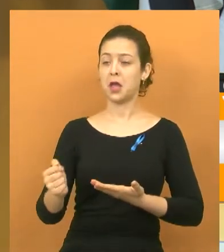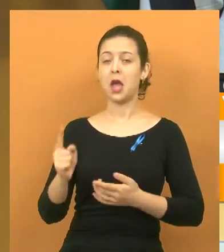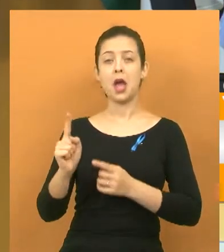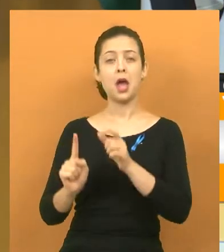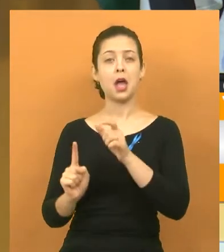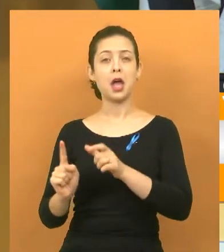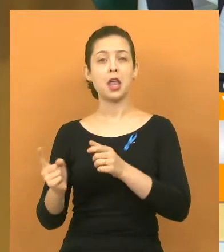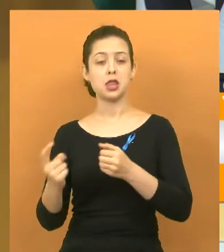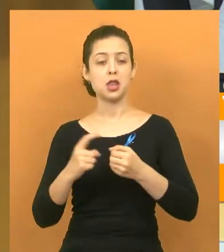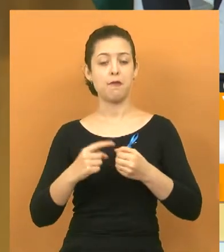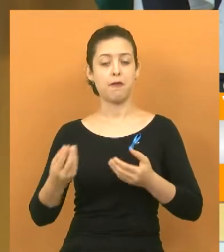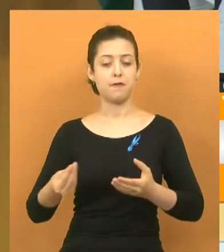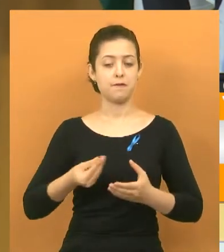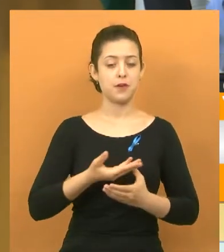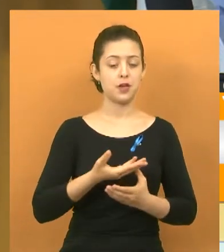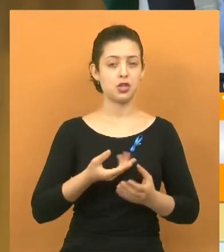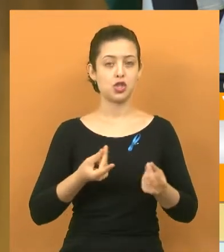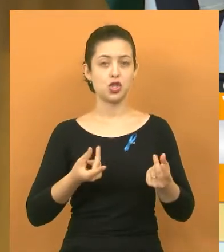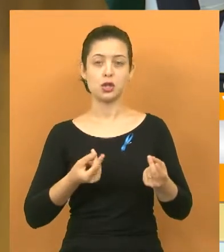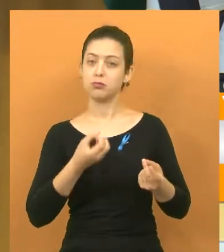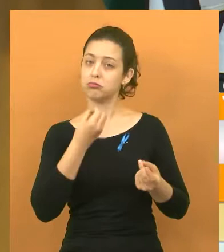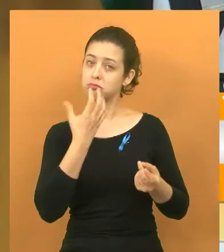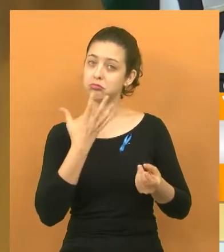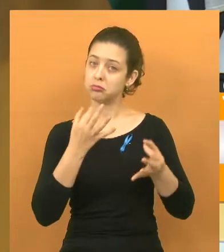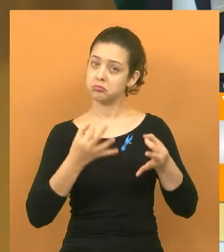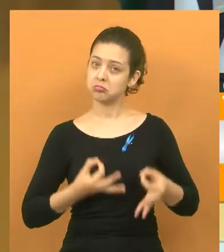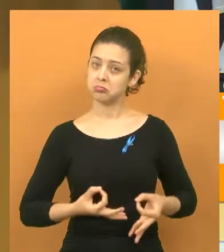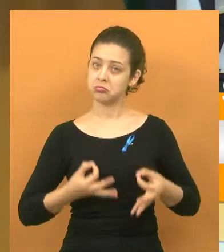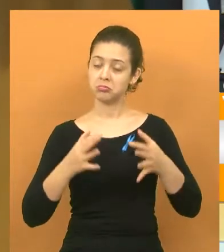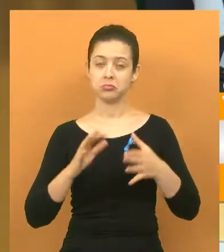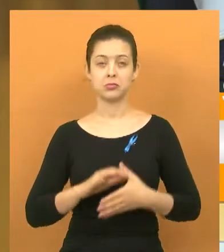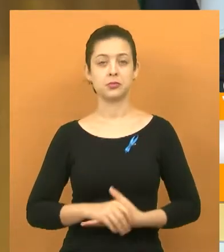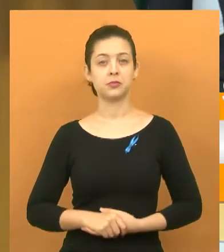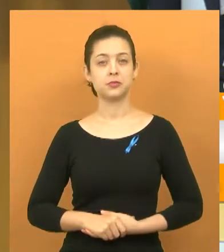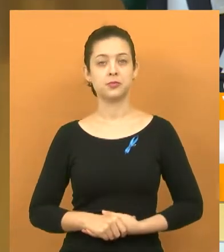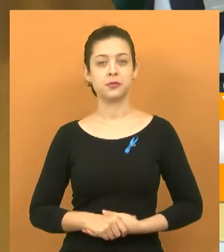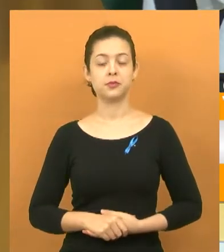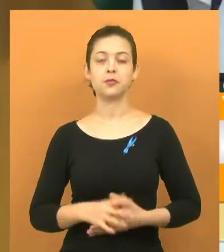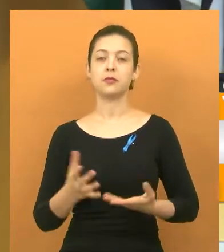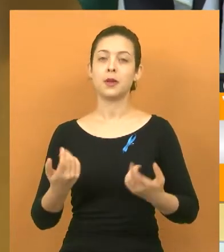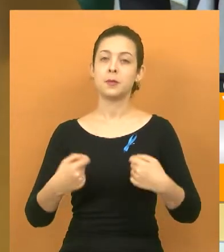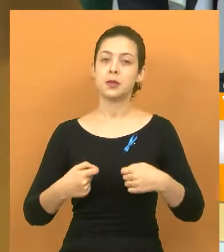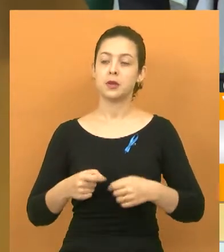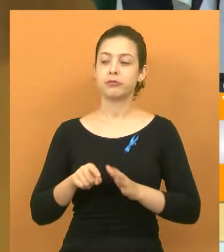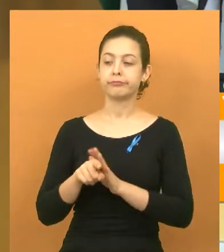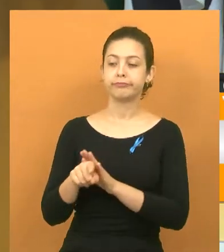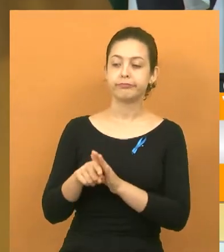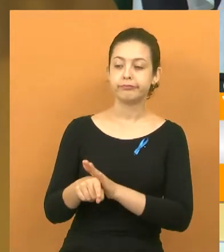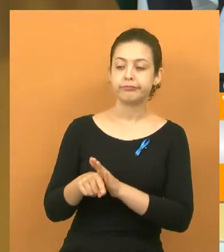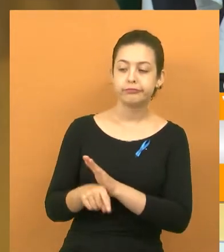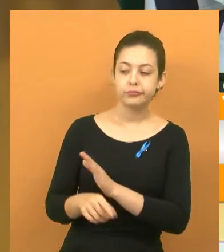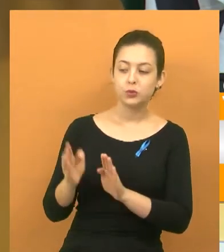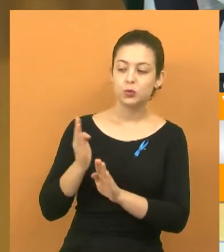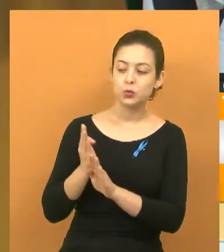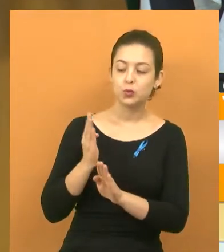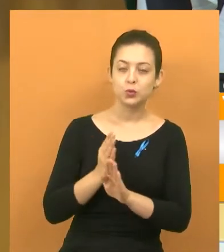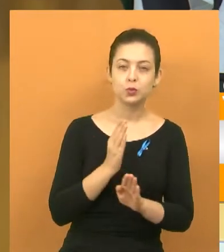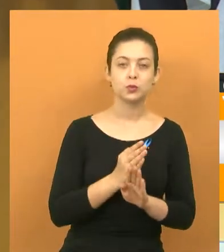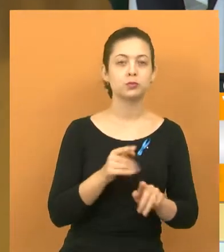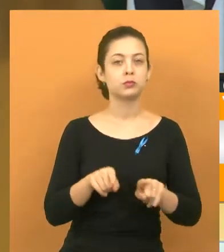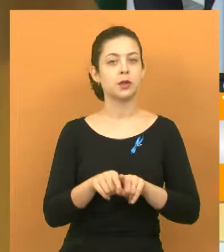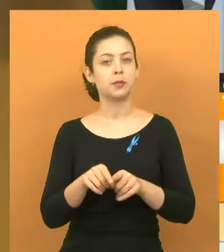cara vai ter que devolver o dinheiro ou coisa parecida. Que bom, isso é o mínimo que tem que fazer. Agora, que haja uma apuração, que haja também